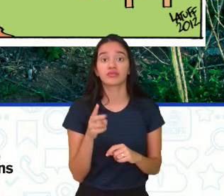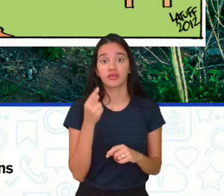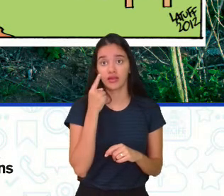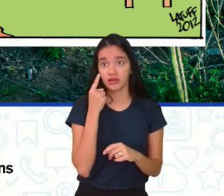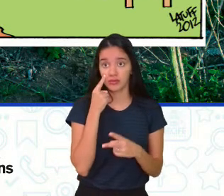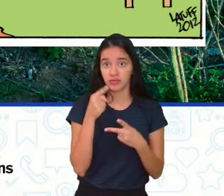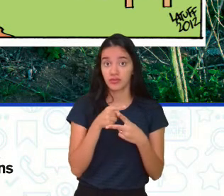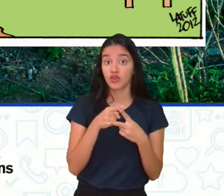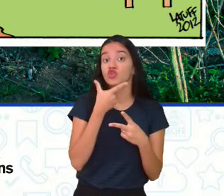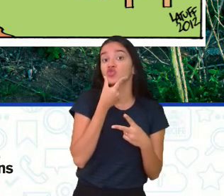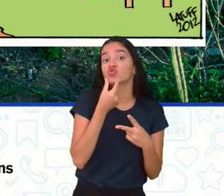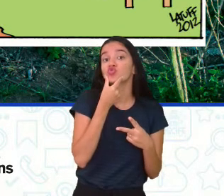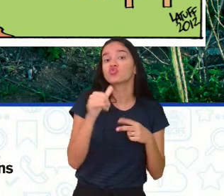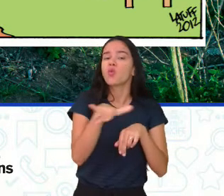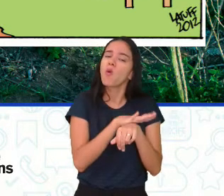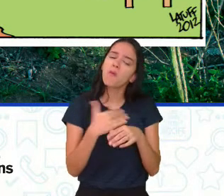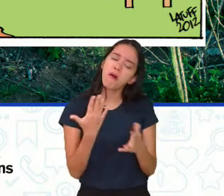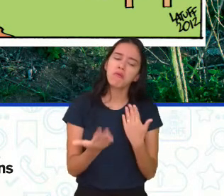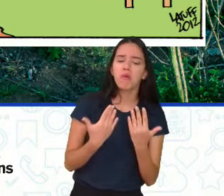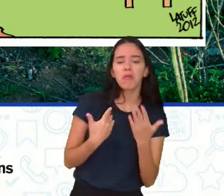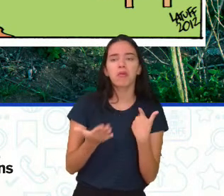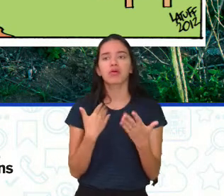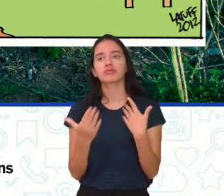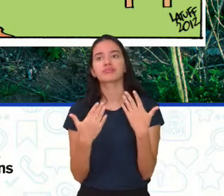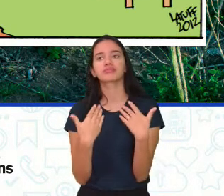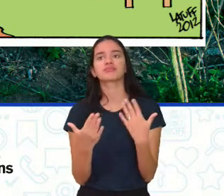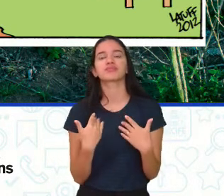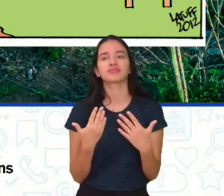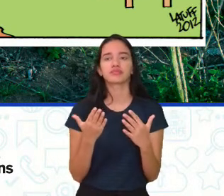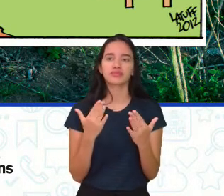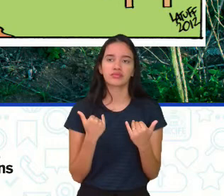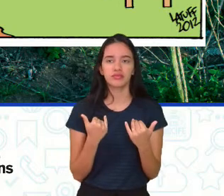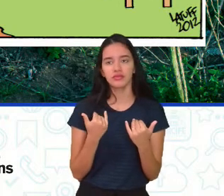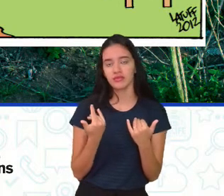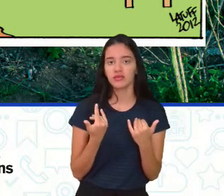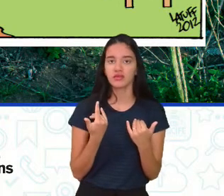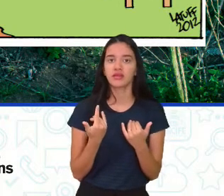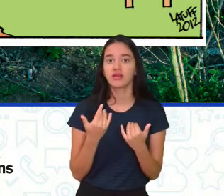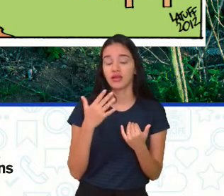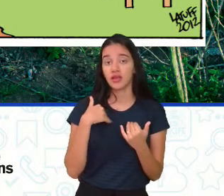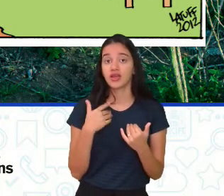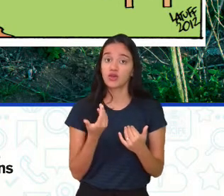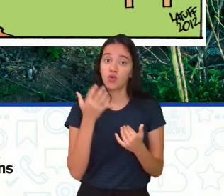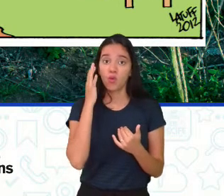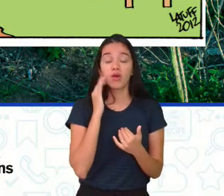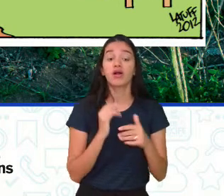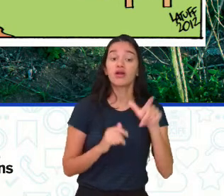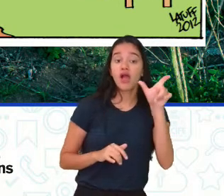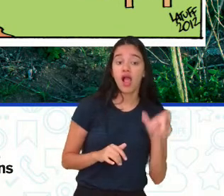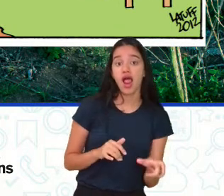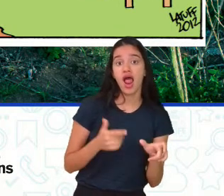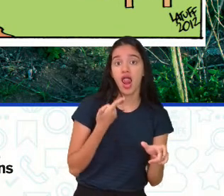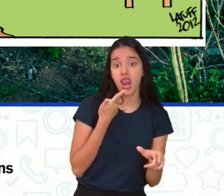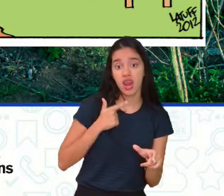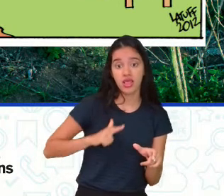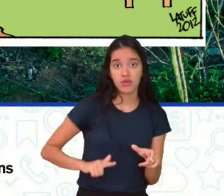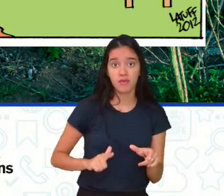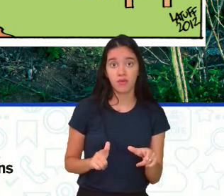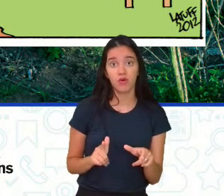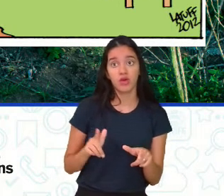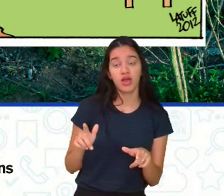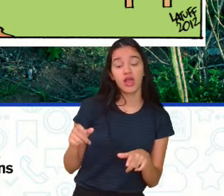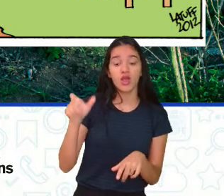dois rapazes conversando. Ó. Aí repare que um está limpo, né? Já o outro está ali com a quantidade